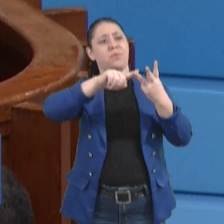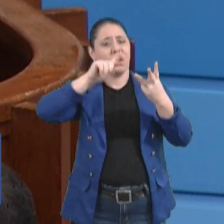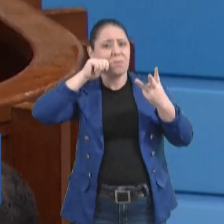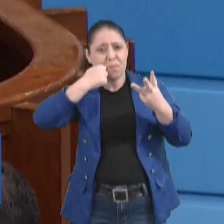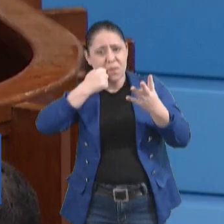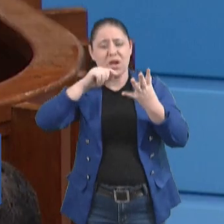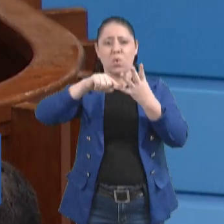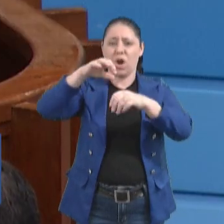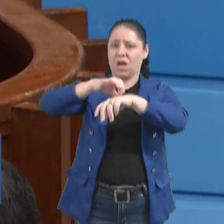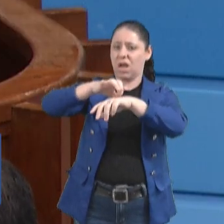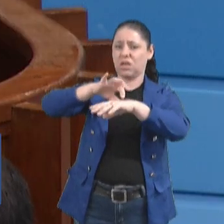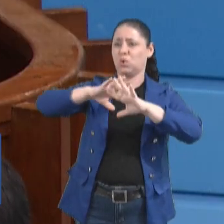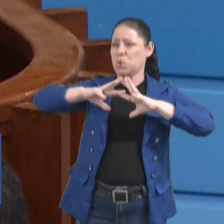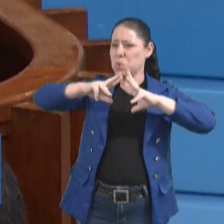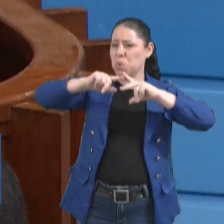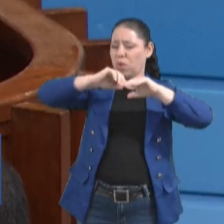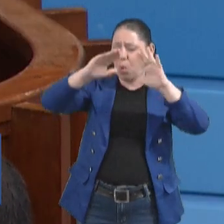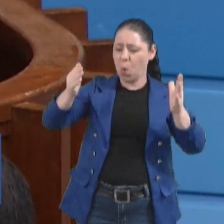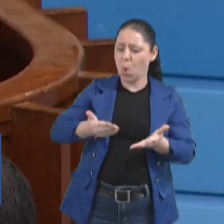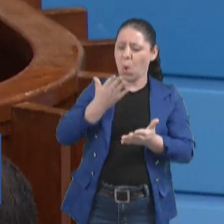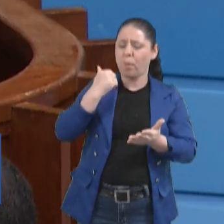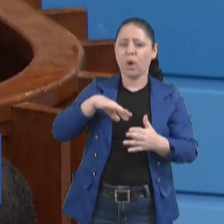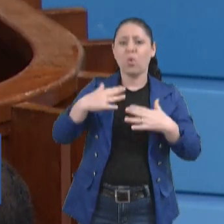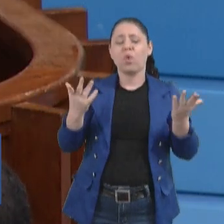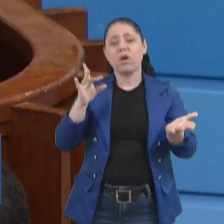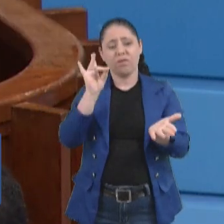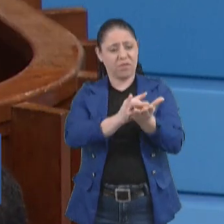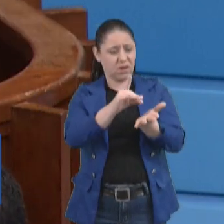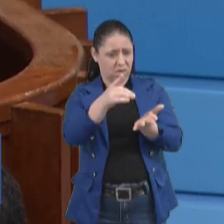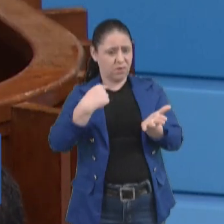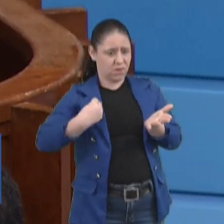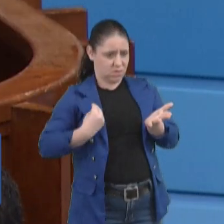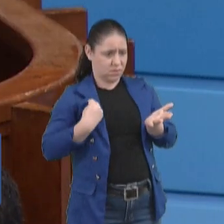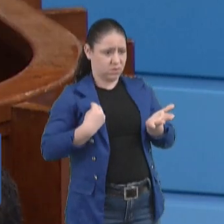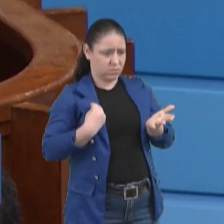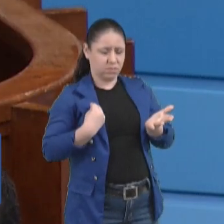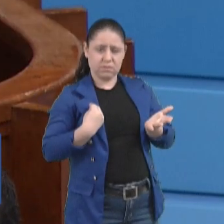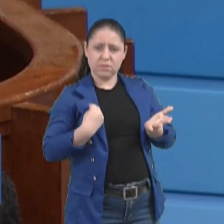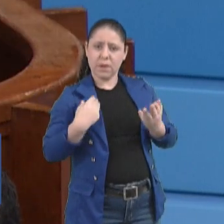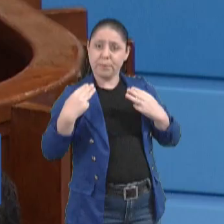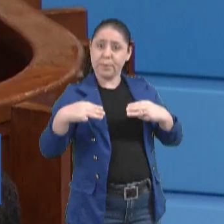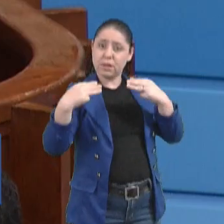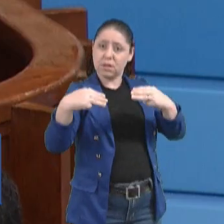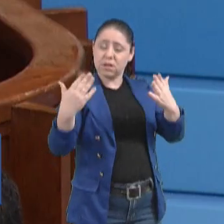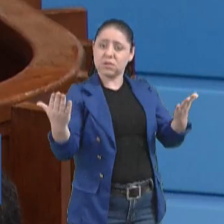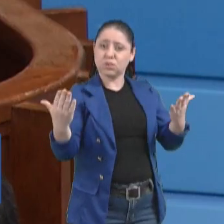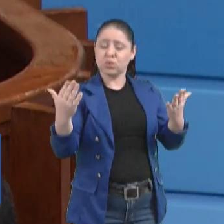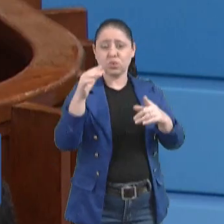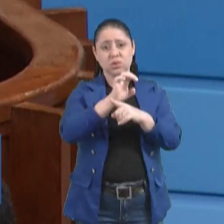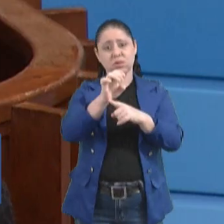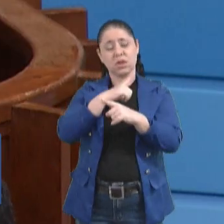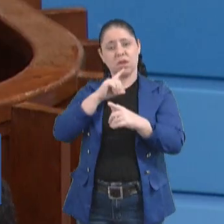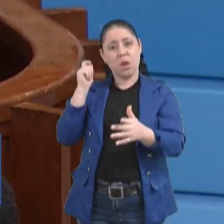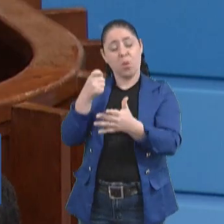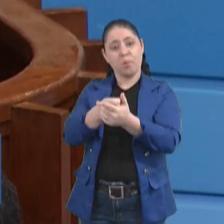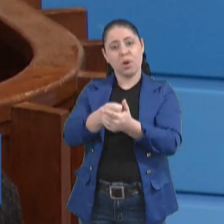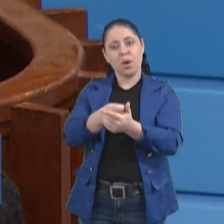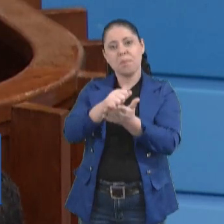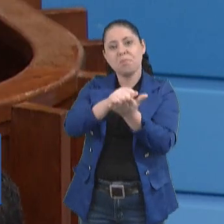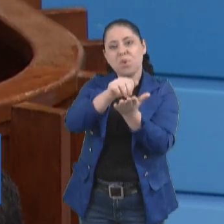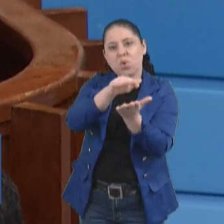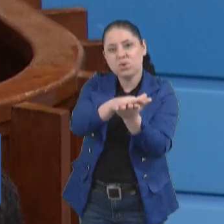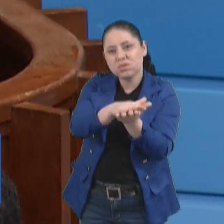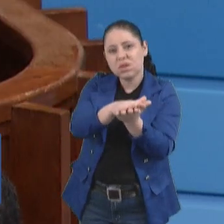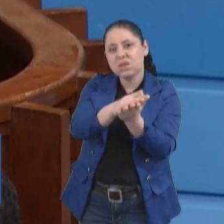pão e a carne. Em qual realidade vossas excelências, ministros de Estado, estão impondo